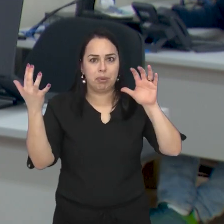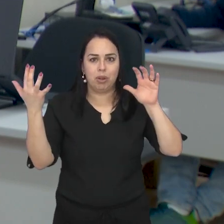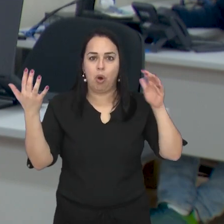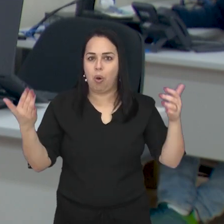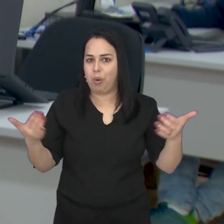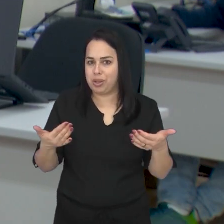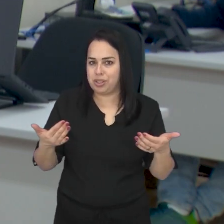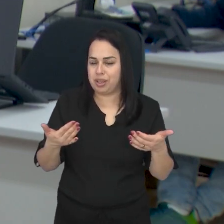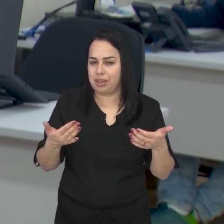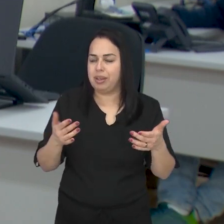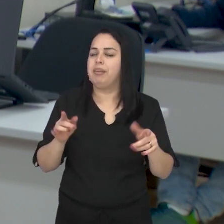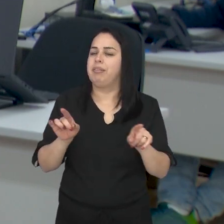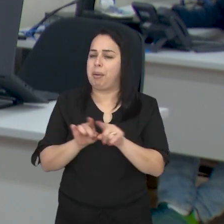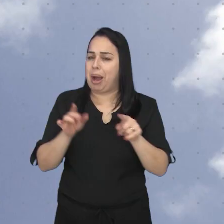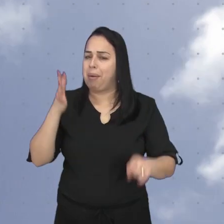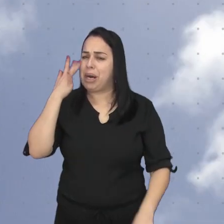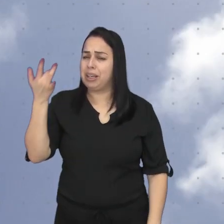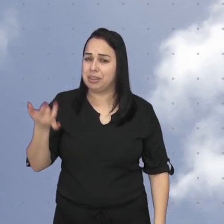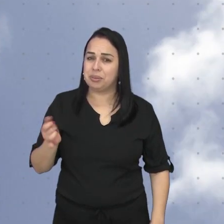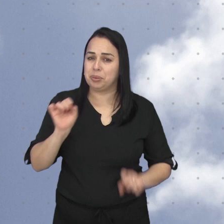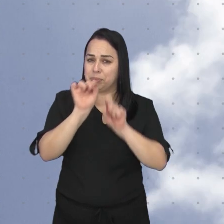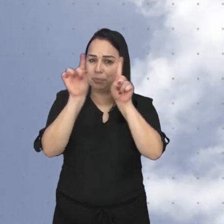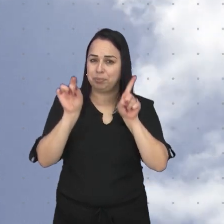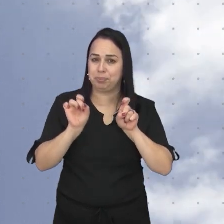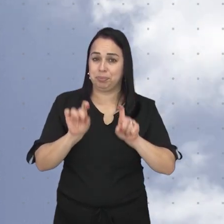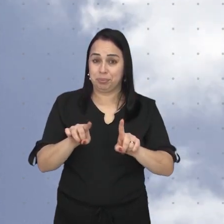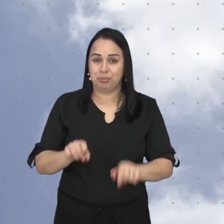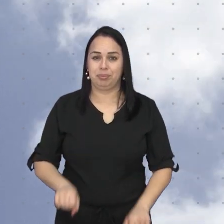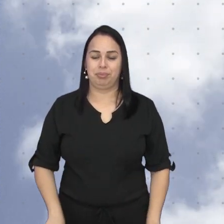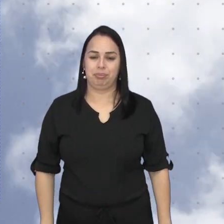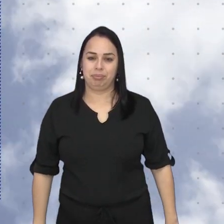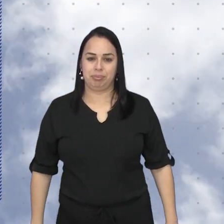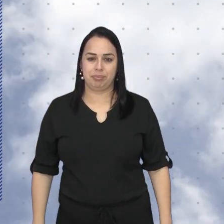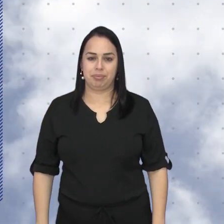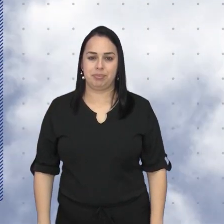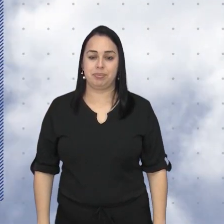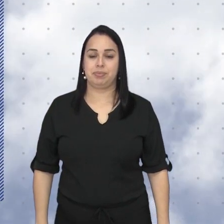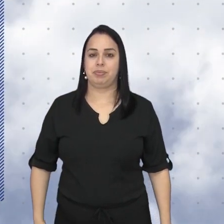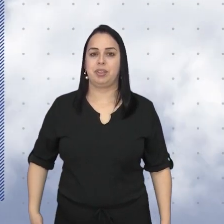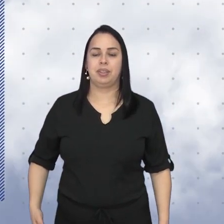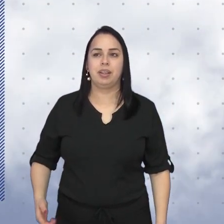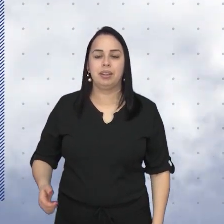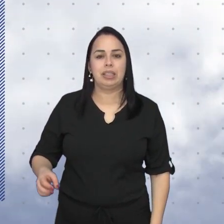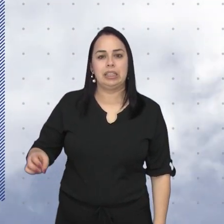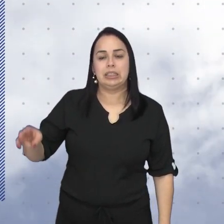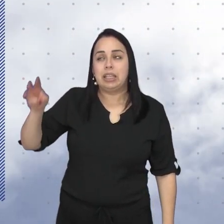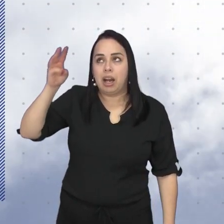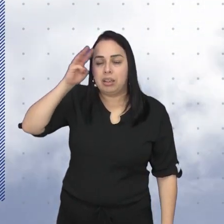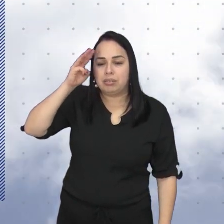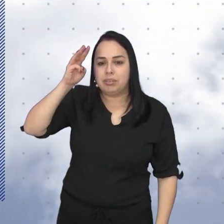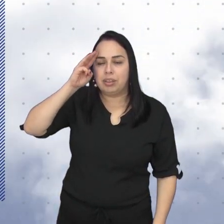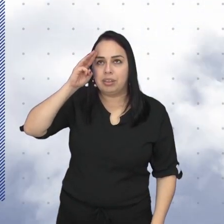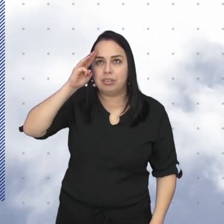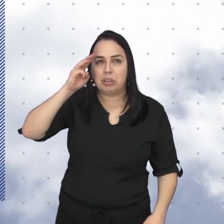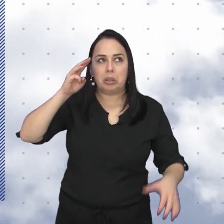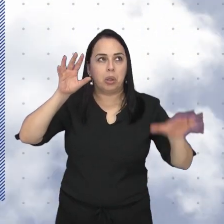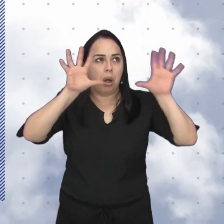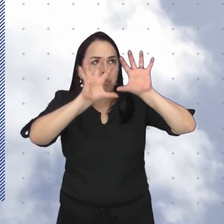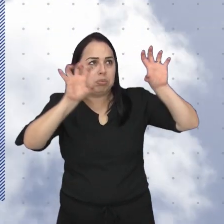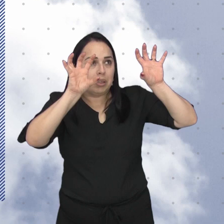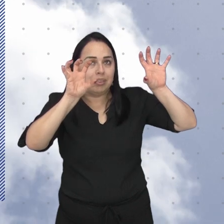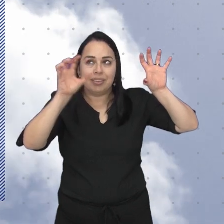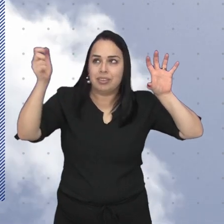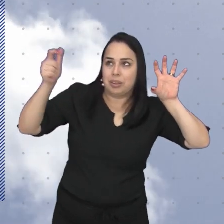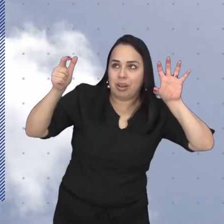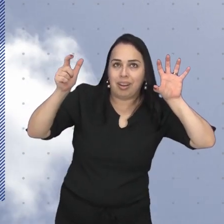tarde de hoje e também amanhã. Esta terça-feira alterna períodos nublados e